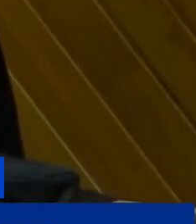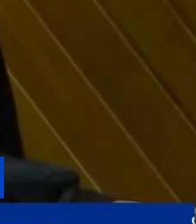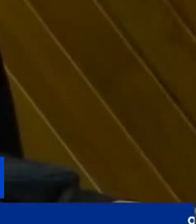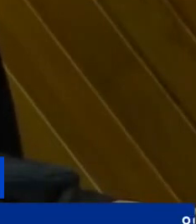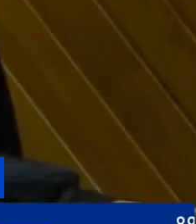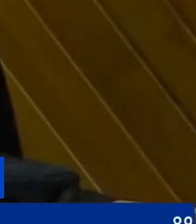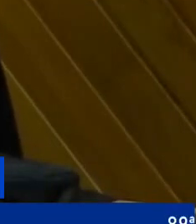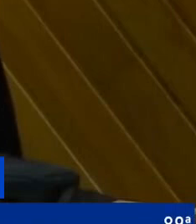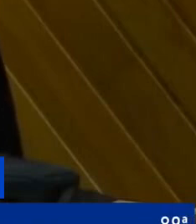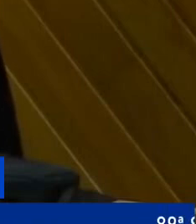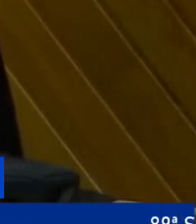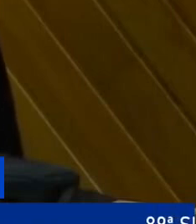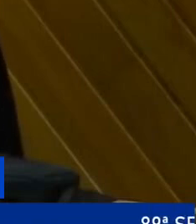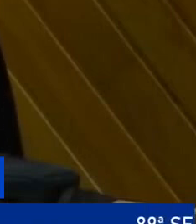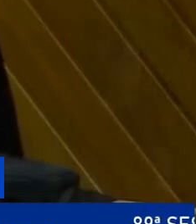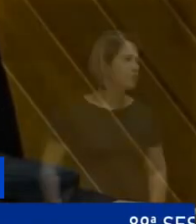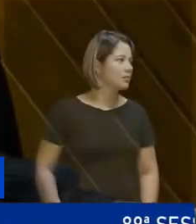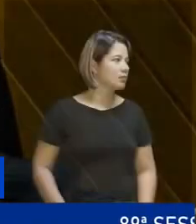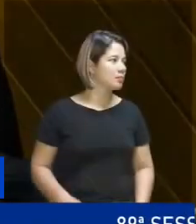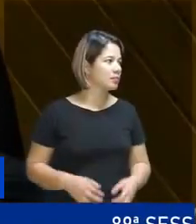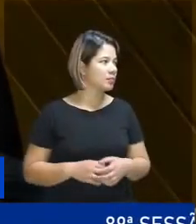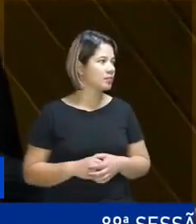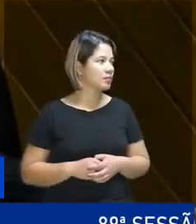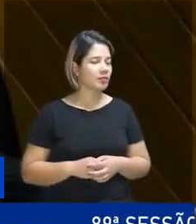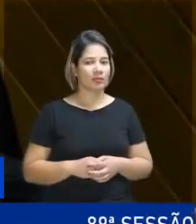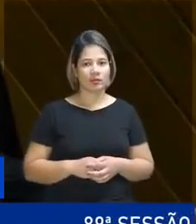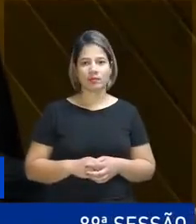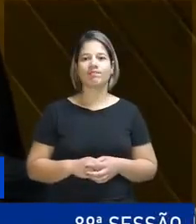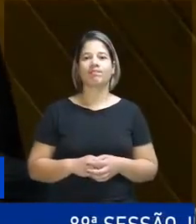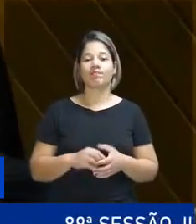é uma exigência importante para